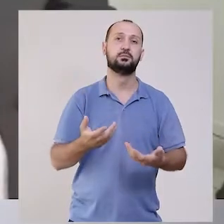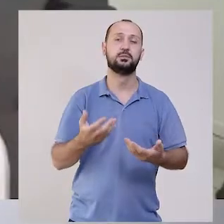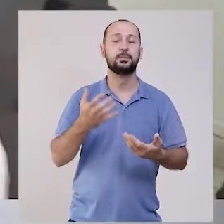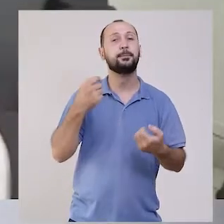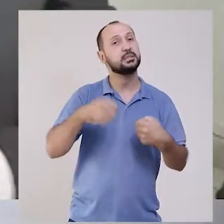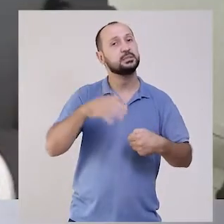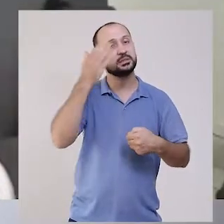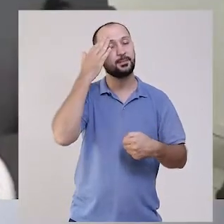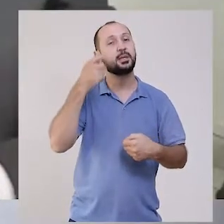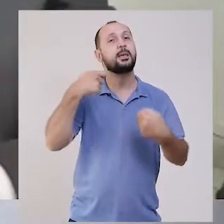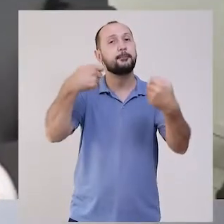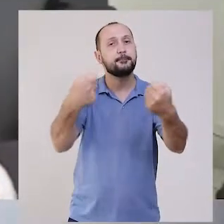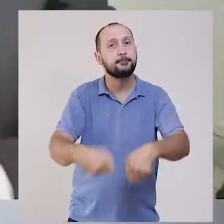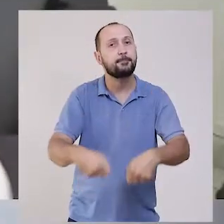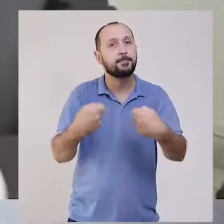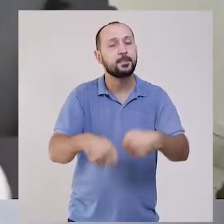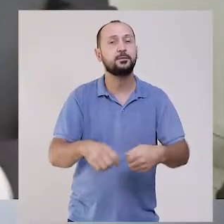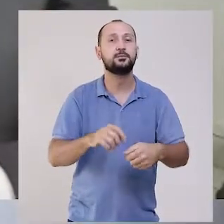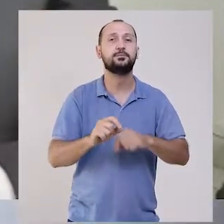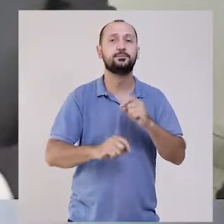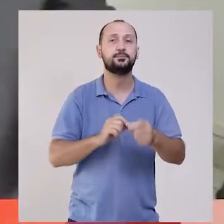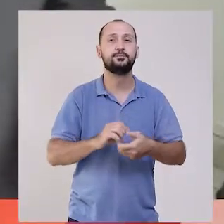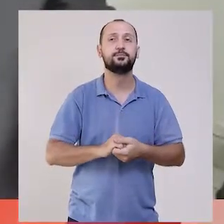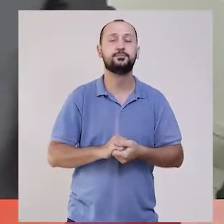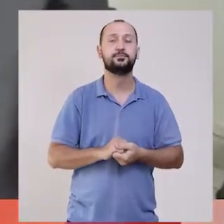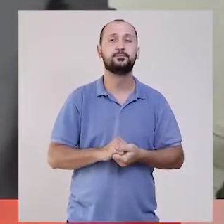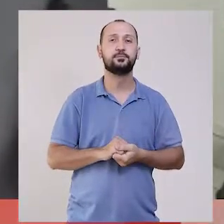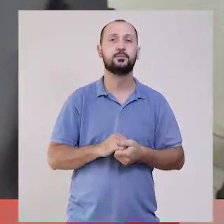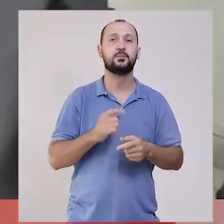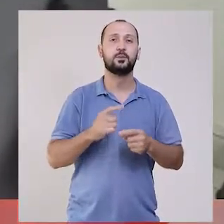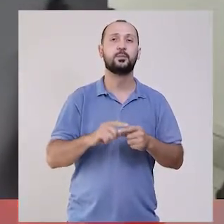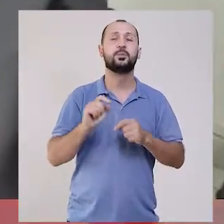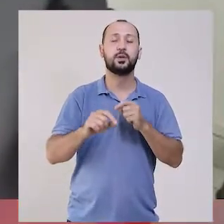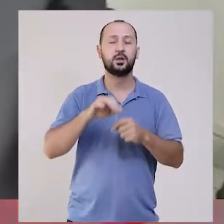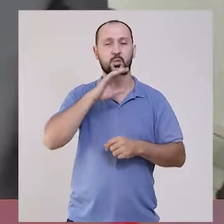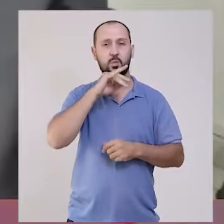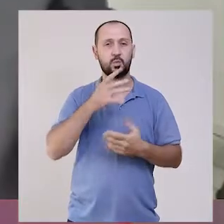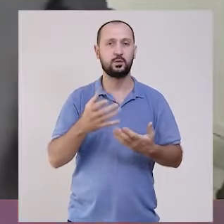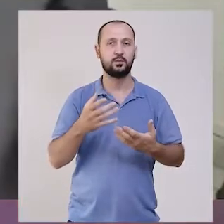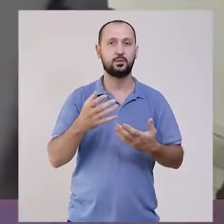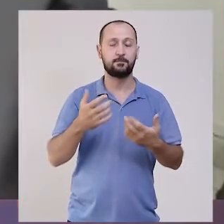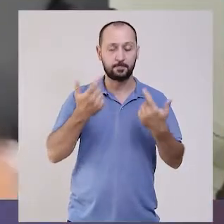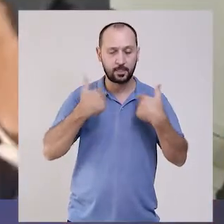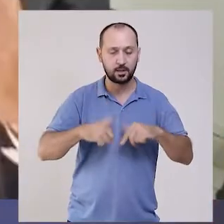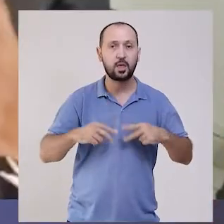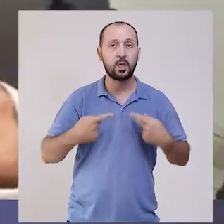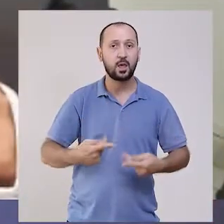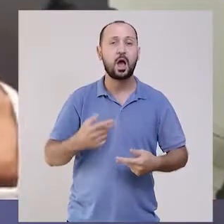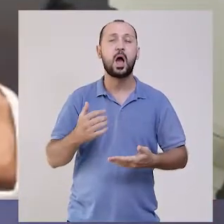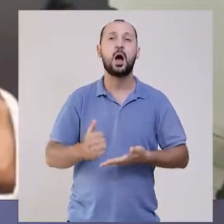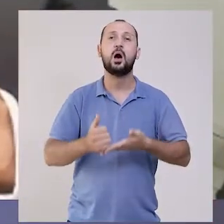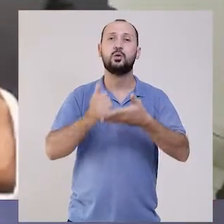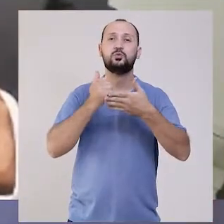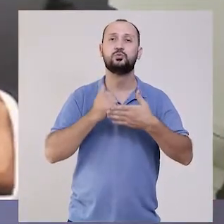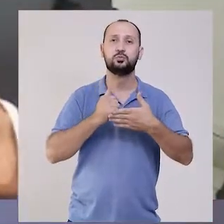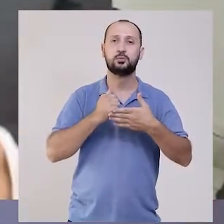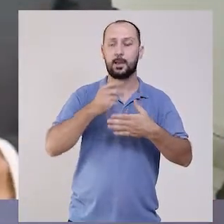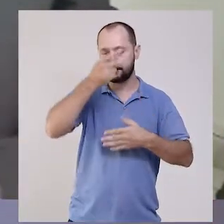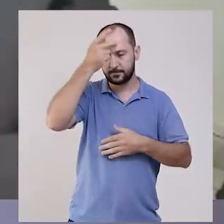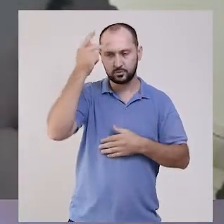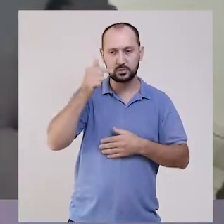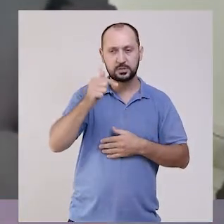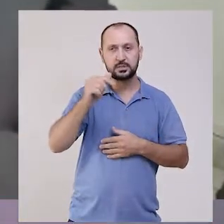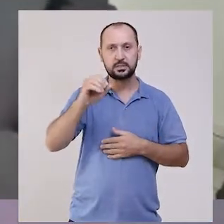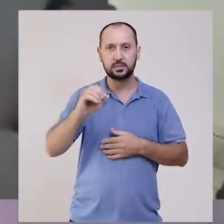de saber as necessidades. São 30 ml por quilo peso dia. Isso é mínimo. Por exemplo, uma pessoa